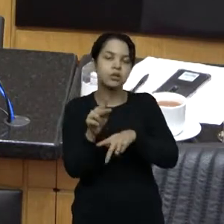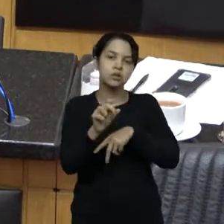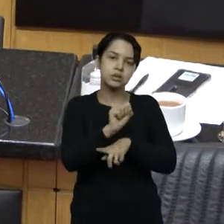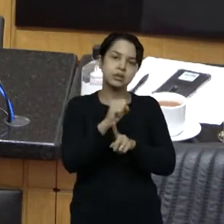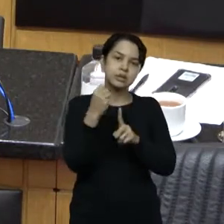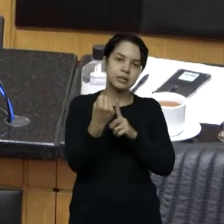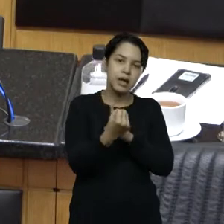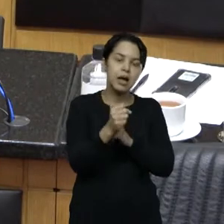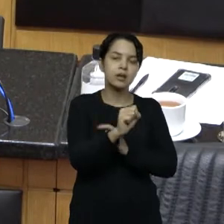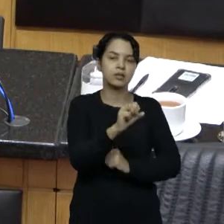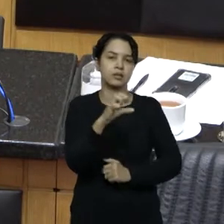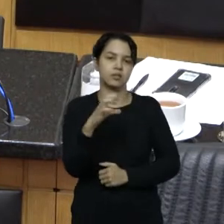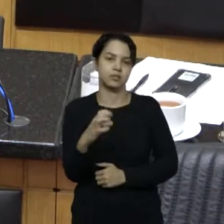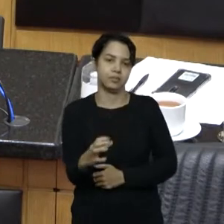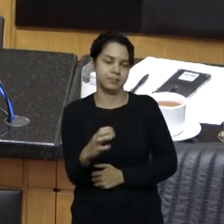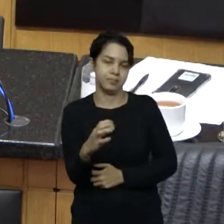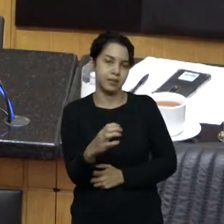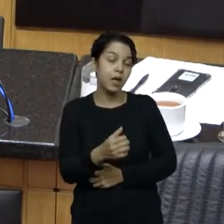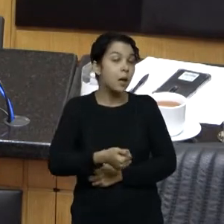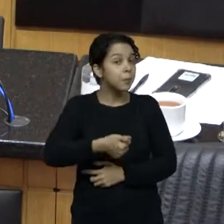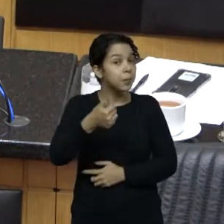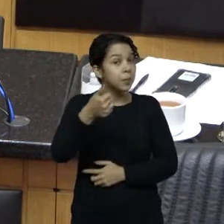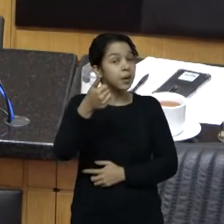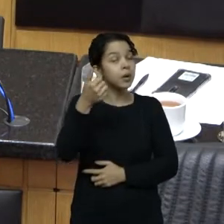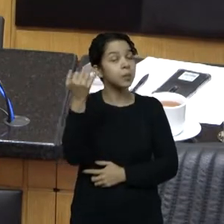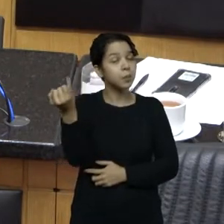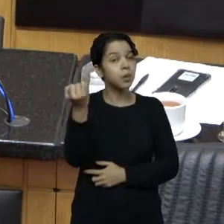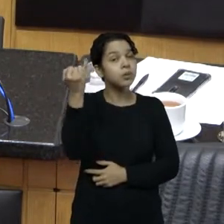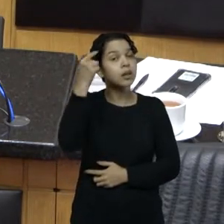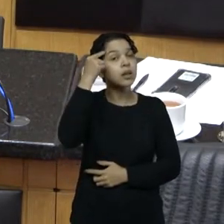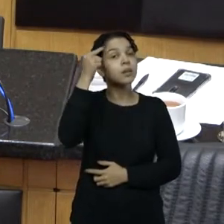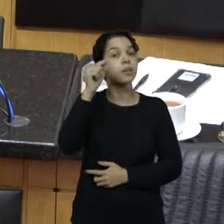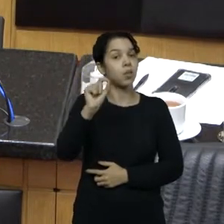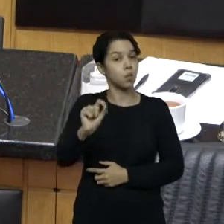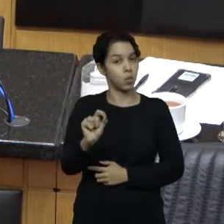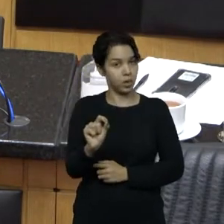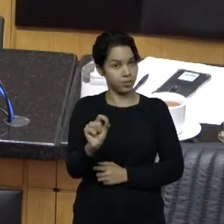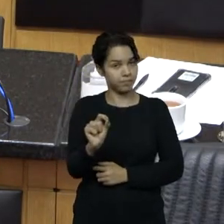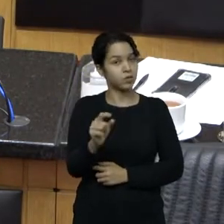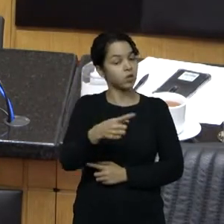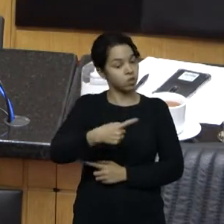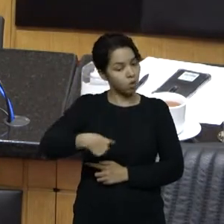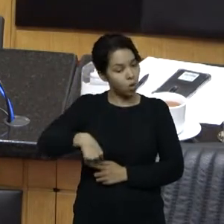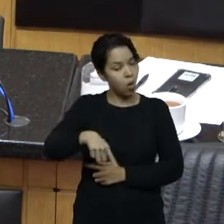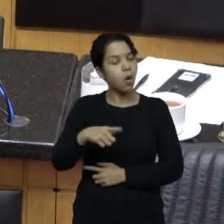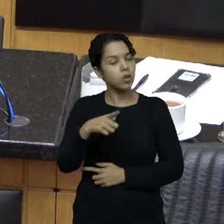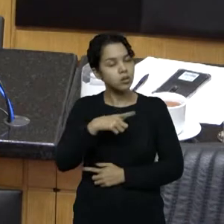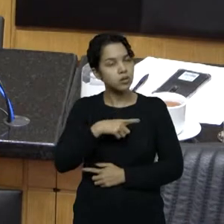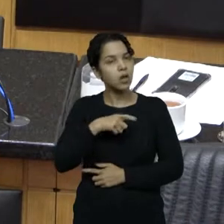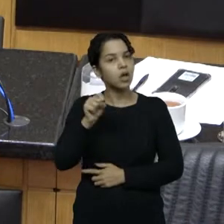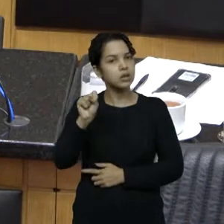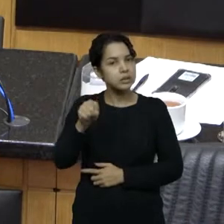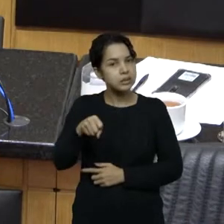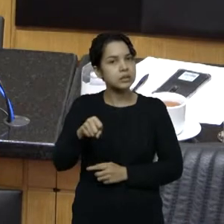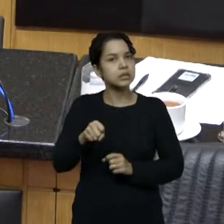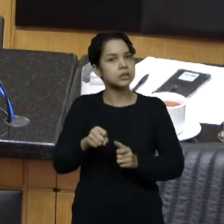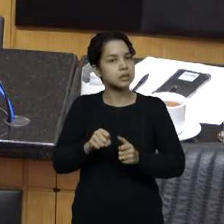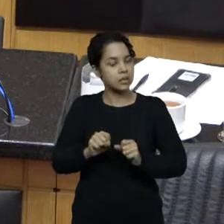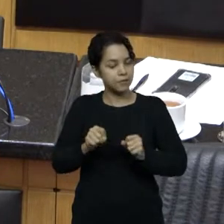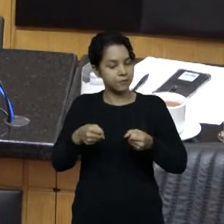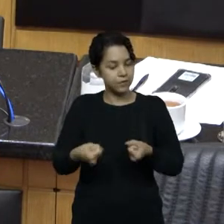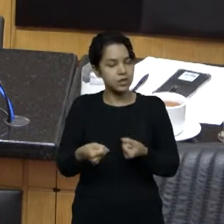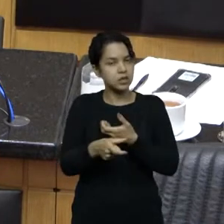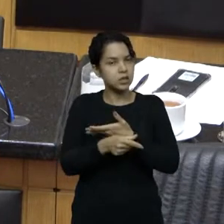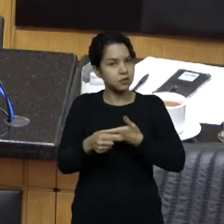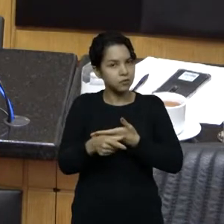uma primeira é importante ressaltar uma coisa nós temos sim uma grande defesa civil aqui em